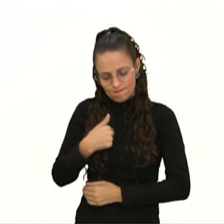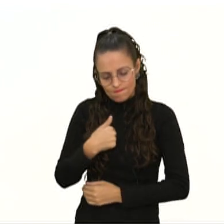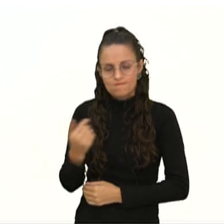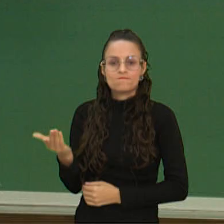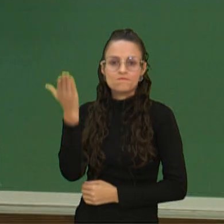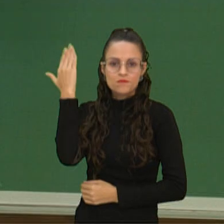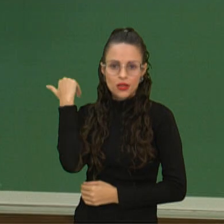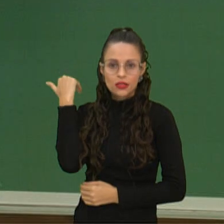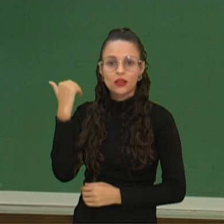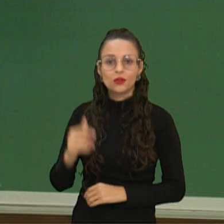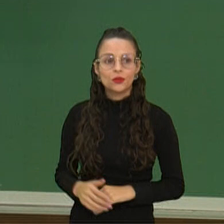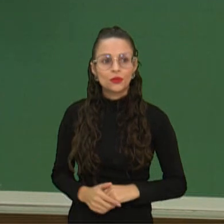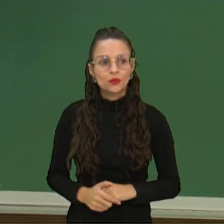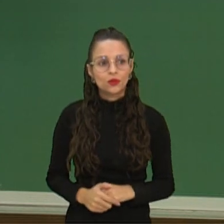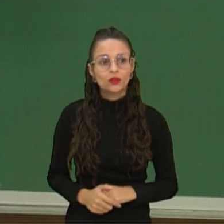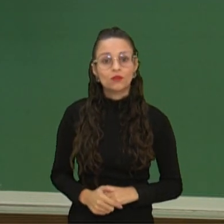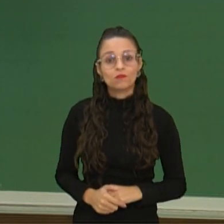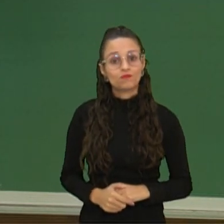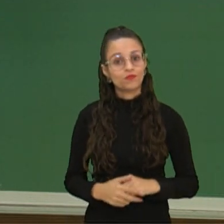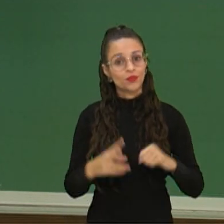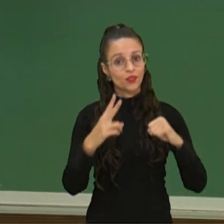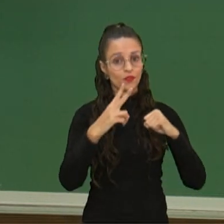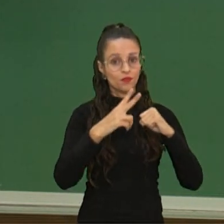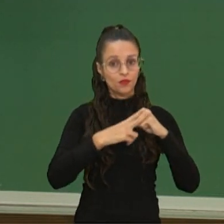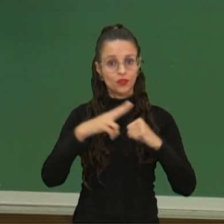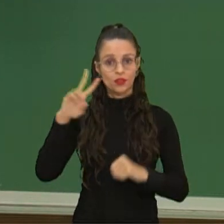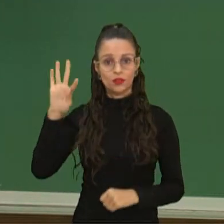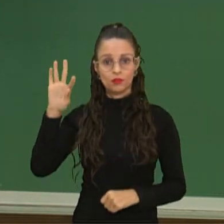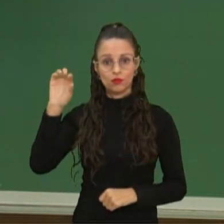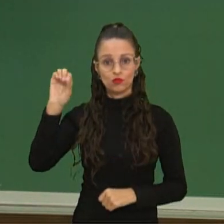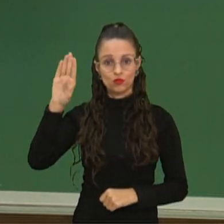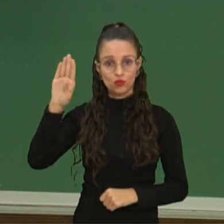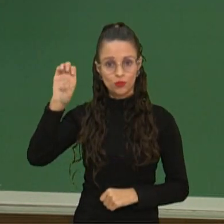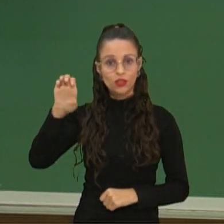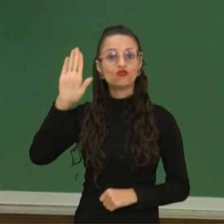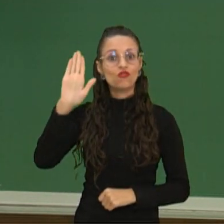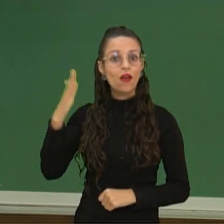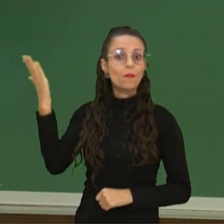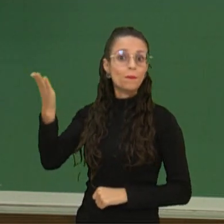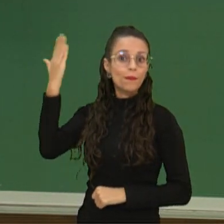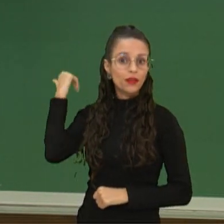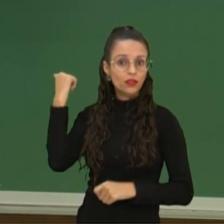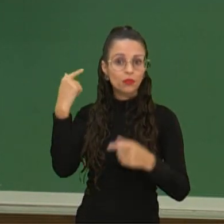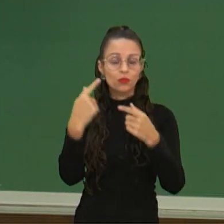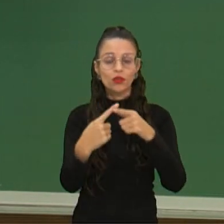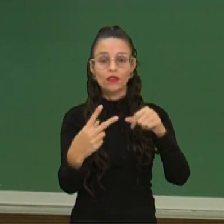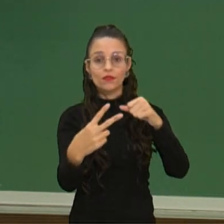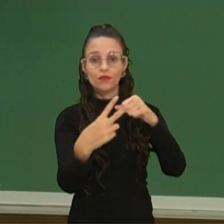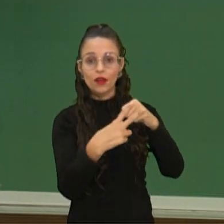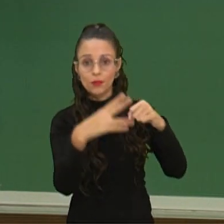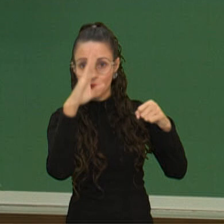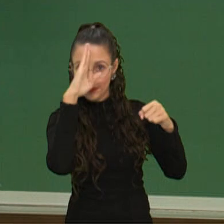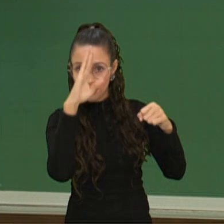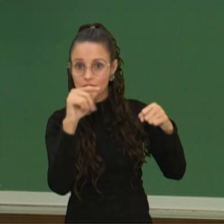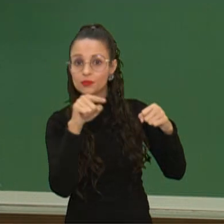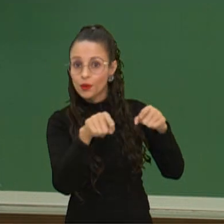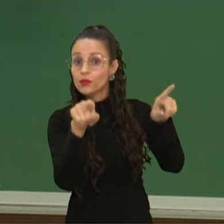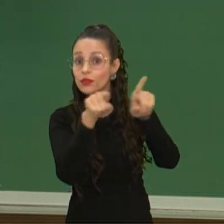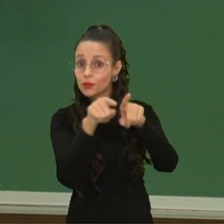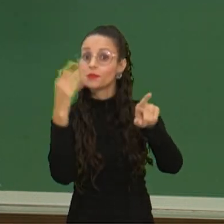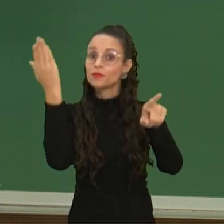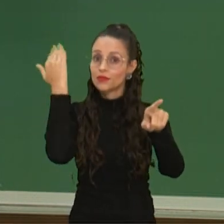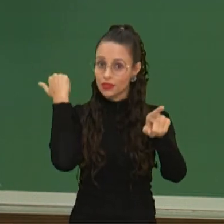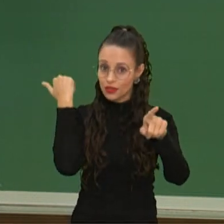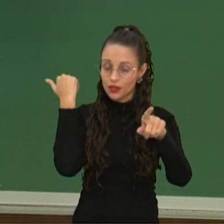passado. Aqui, o verbo to be já está no passado, porque o meu verbo principal da voz ativa também estava no